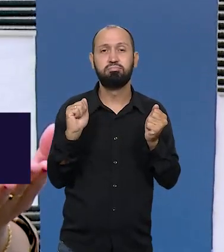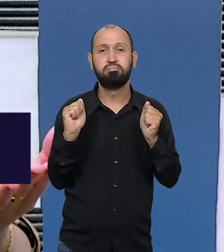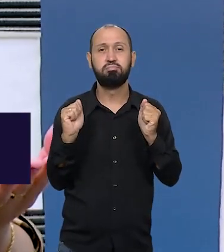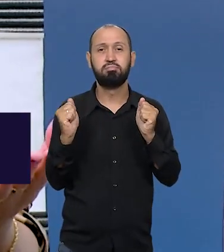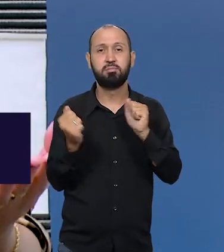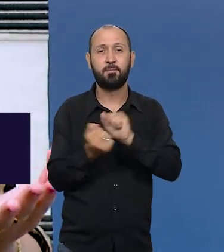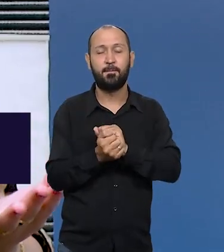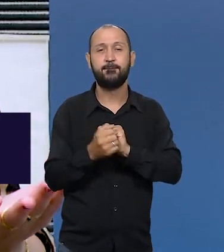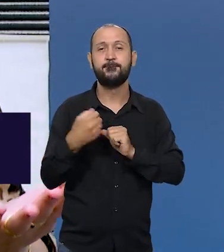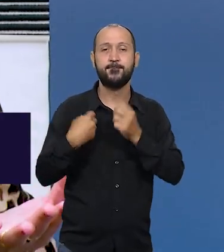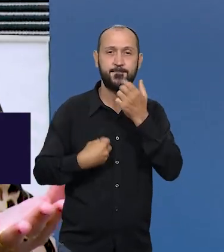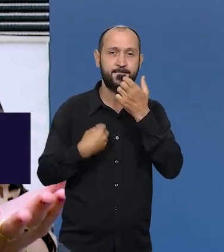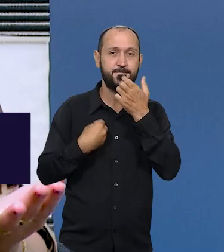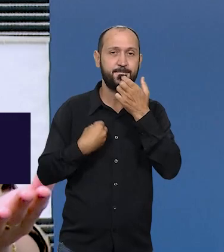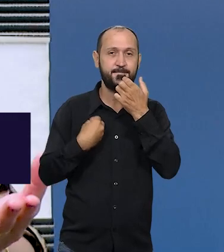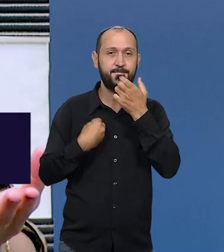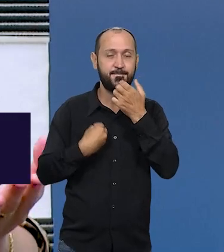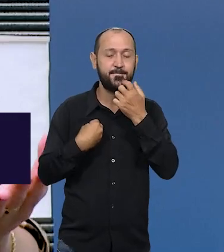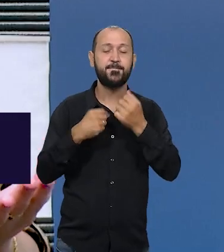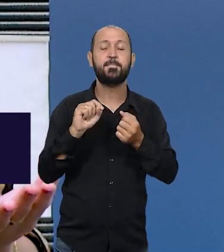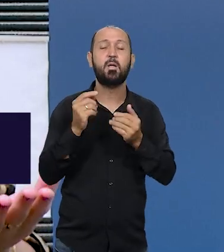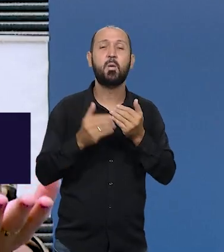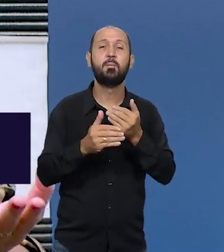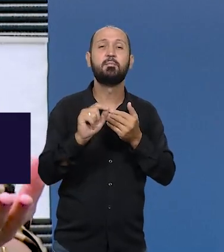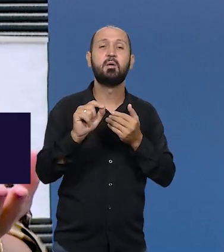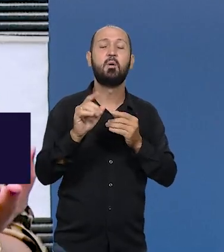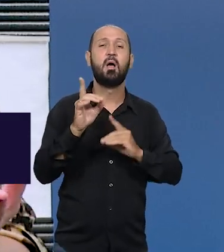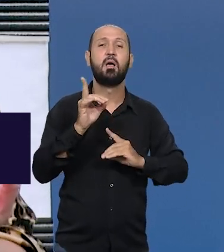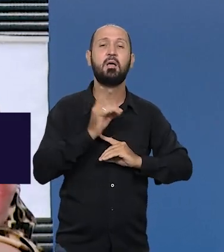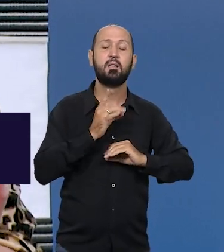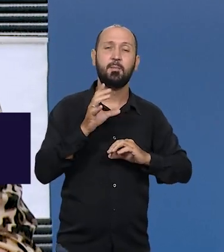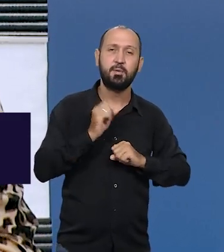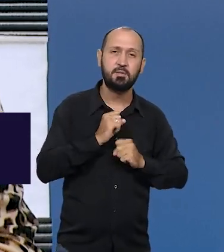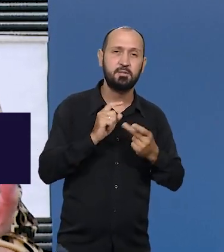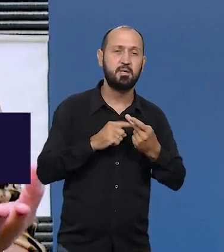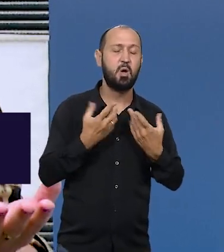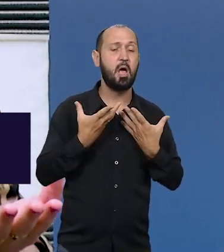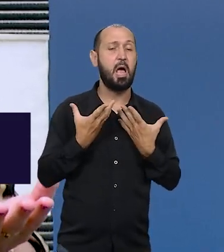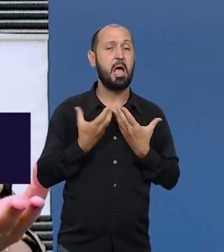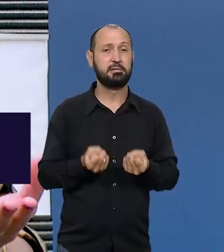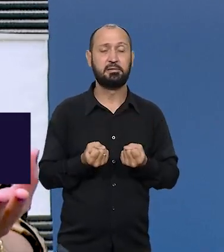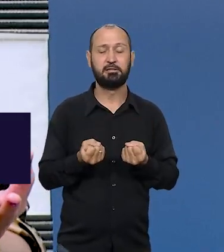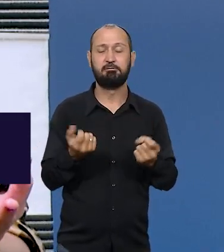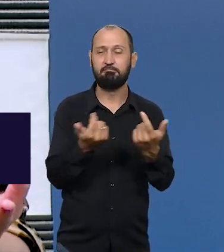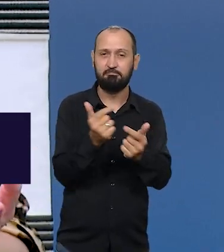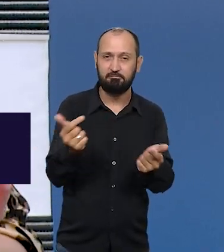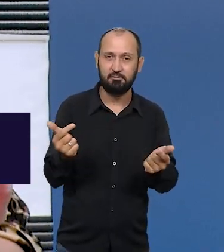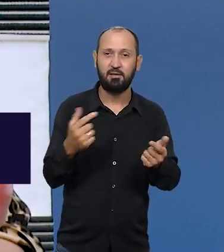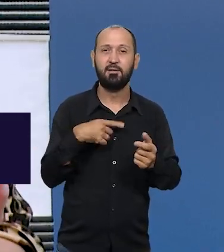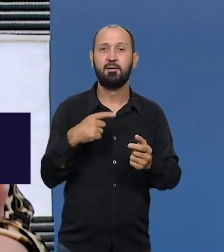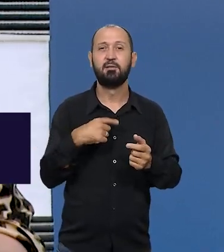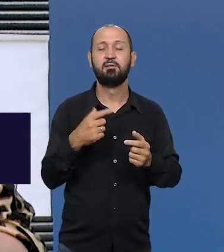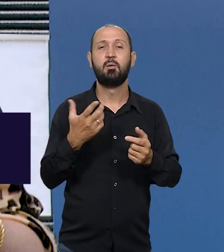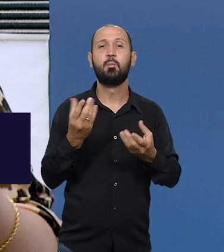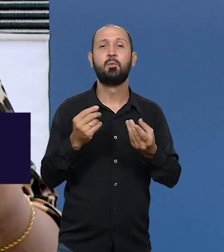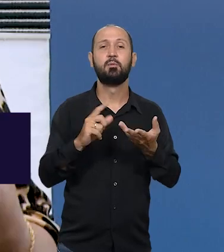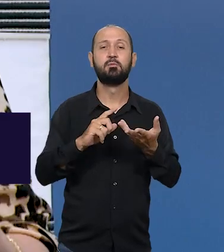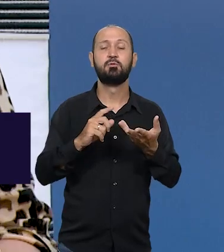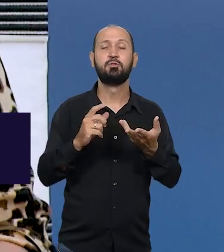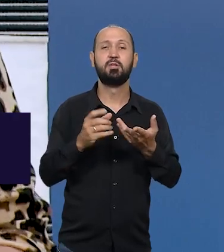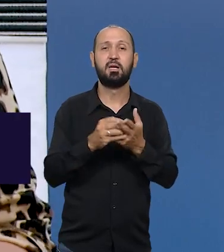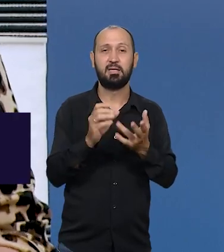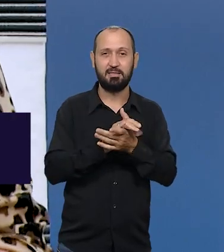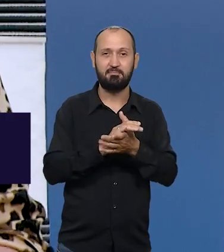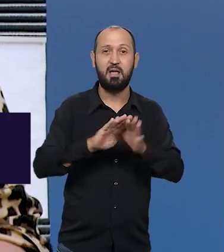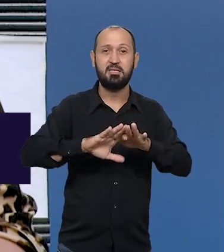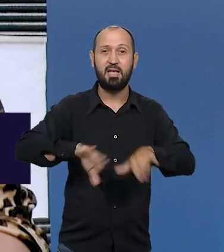aí veio o quê? A depressão, a não aceitação, o grande fluxo de separação, né, de relacionamento, a dificuldade de lidar